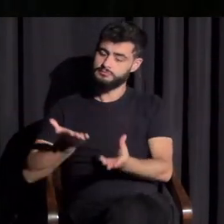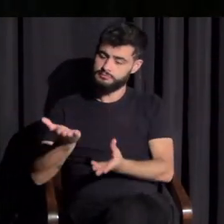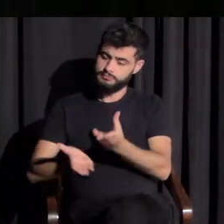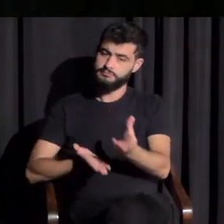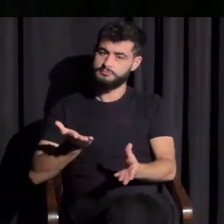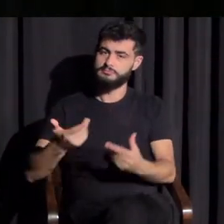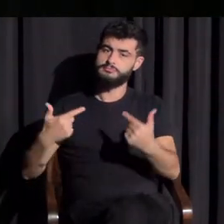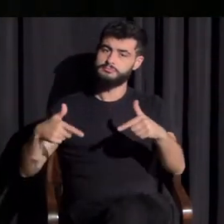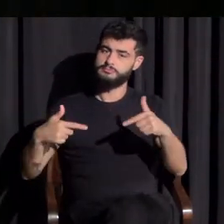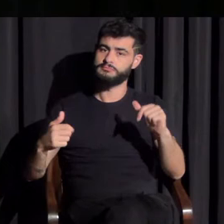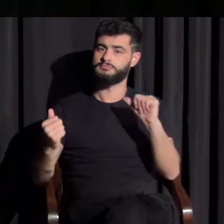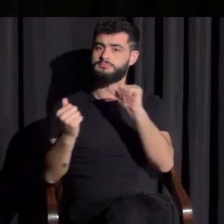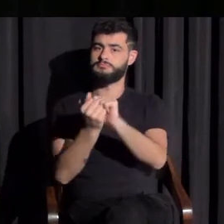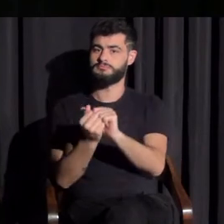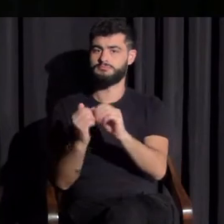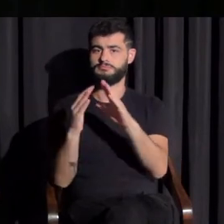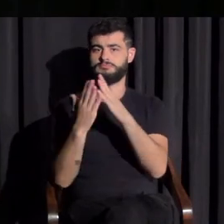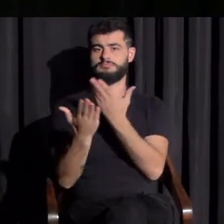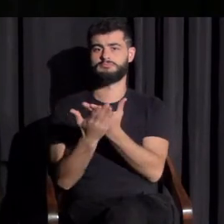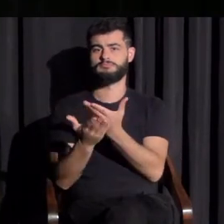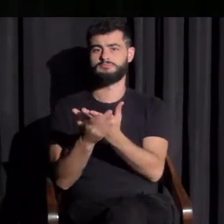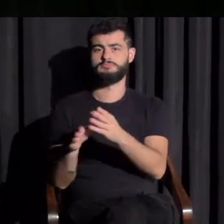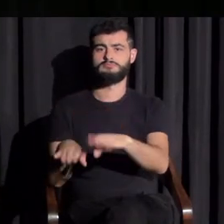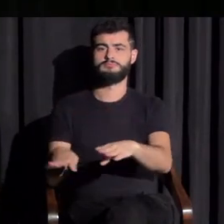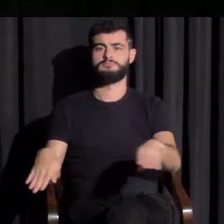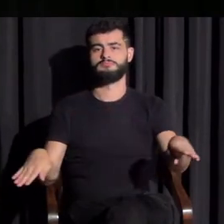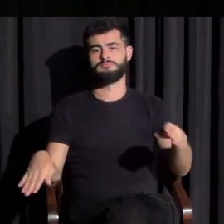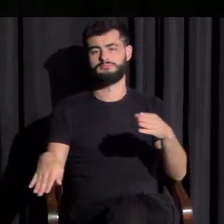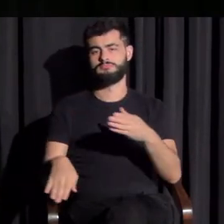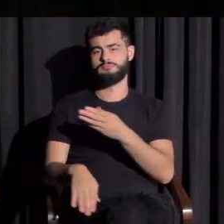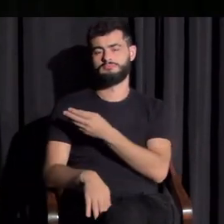dos anos iniciais do ensino fundamental.